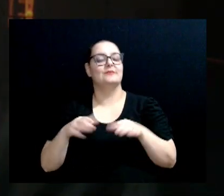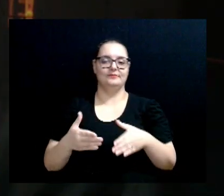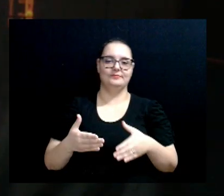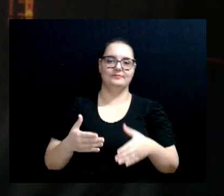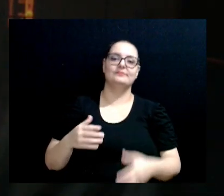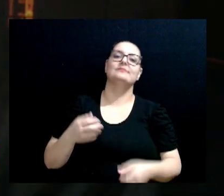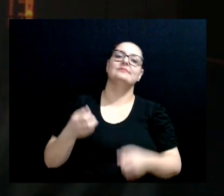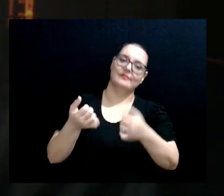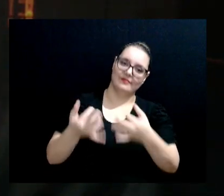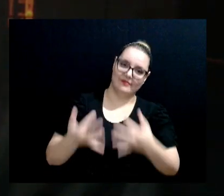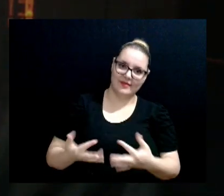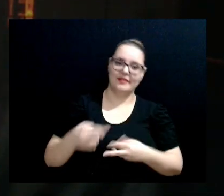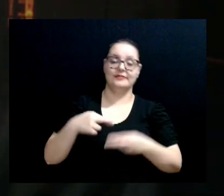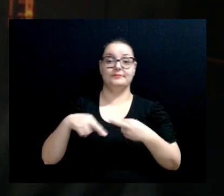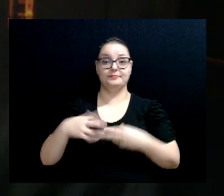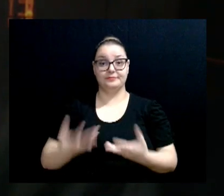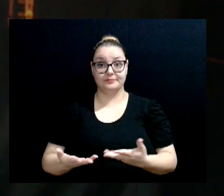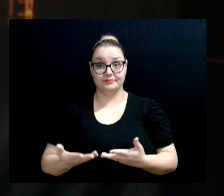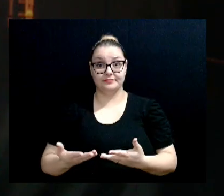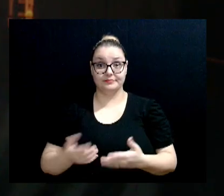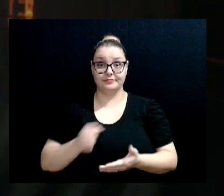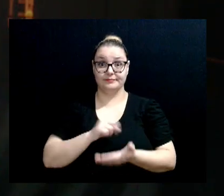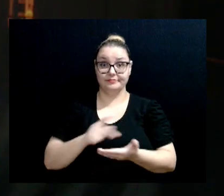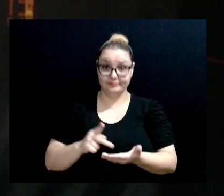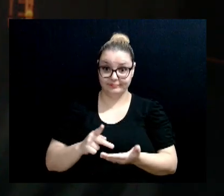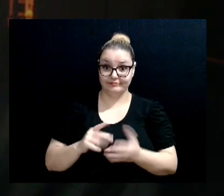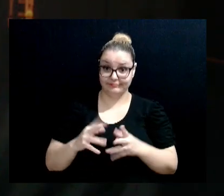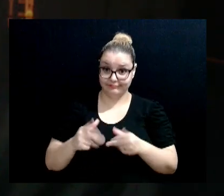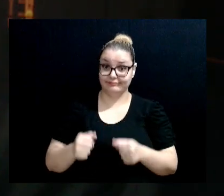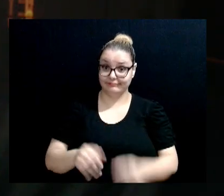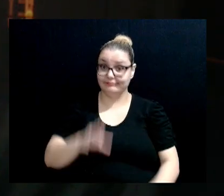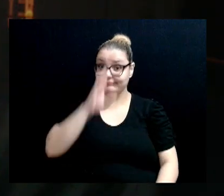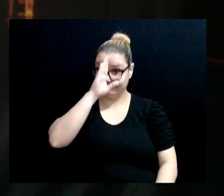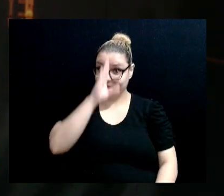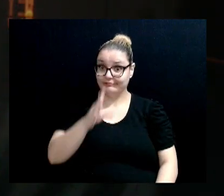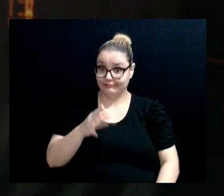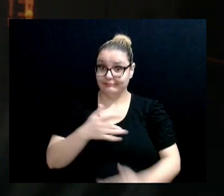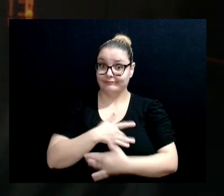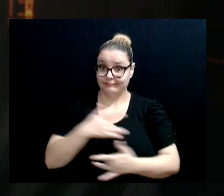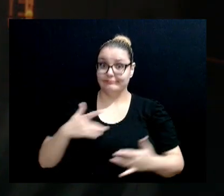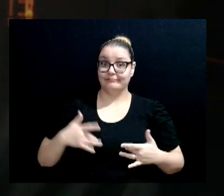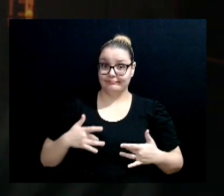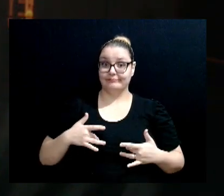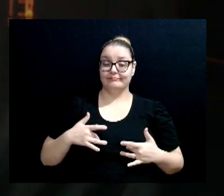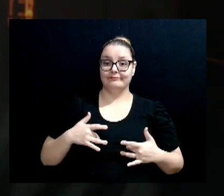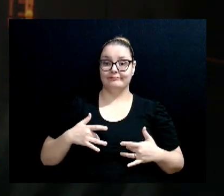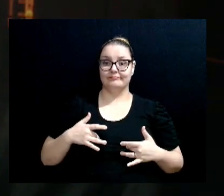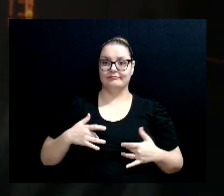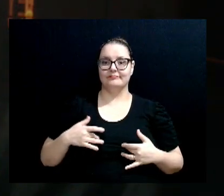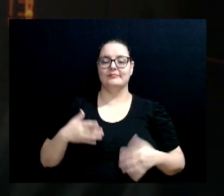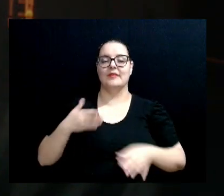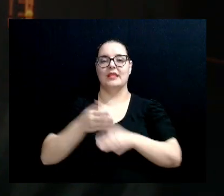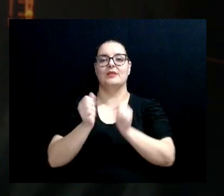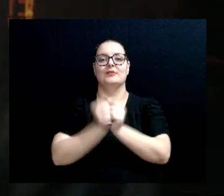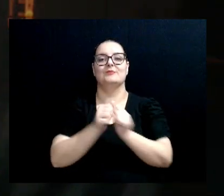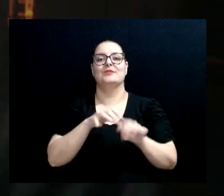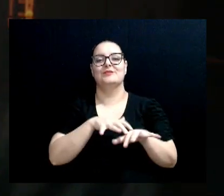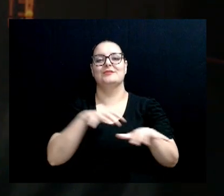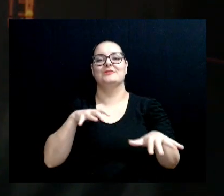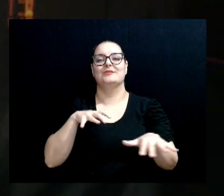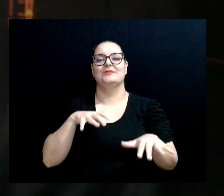referente a esses aplicativos para tudo, principalmente para saúde. Participa com a gente pelo Zoom a